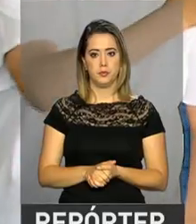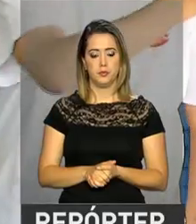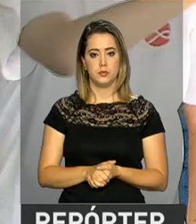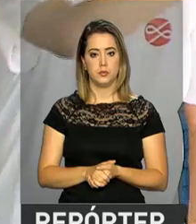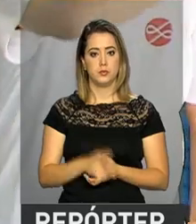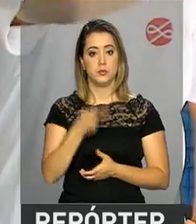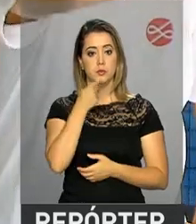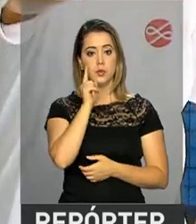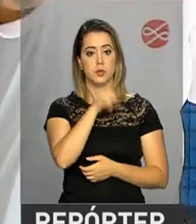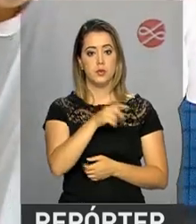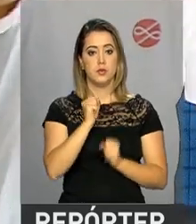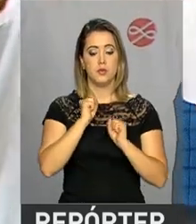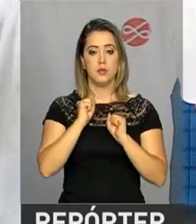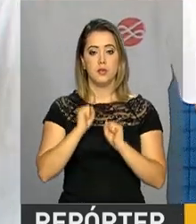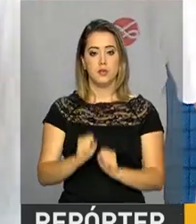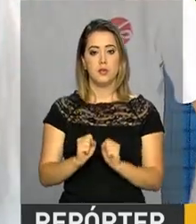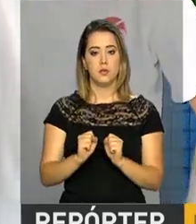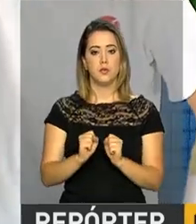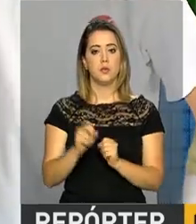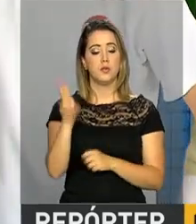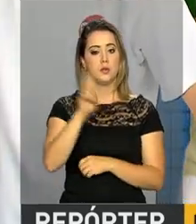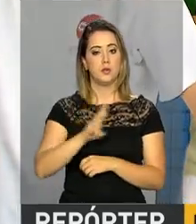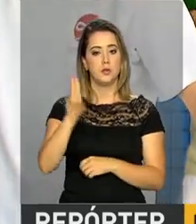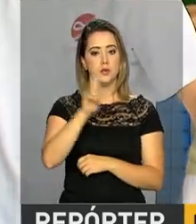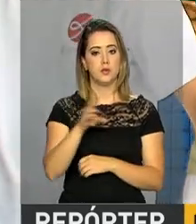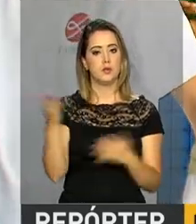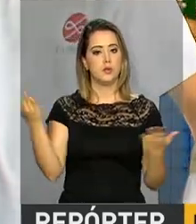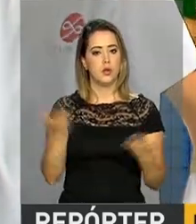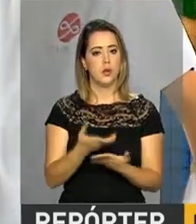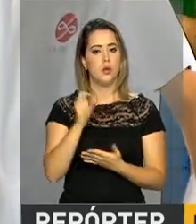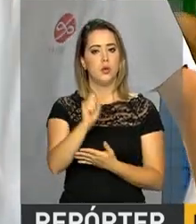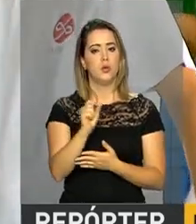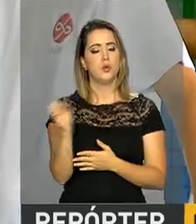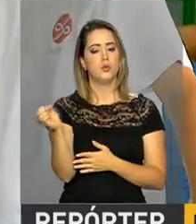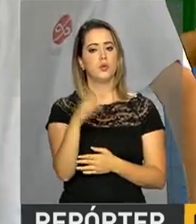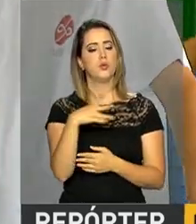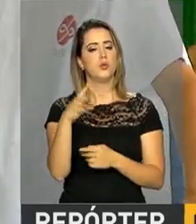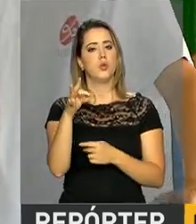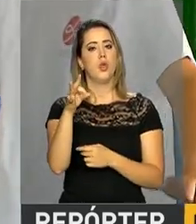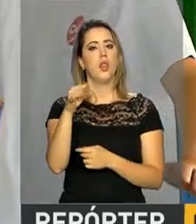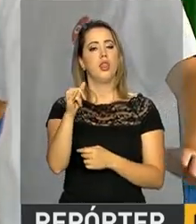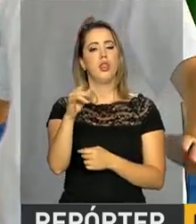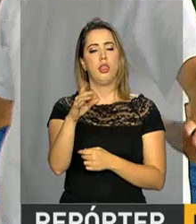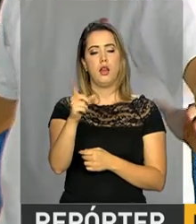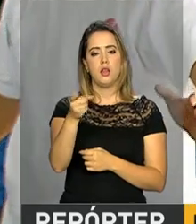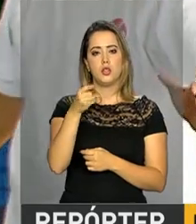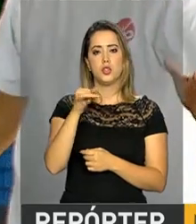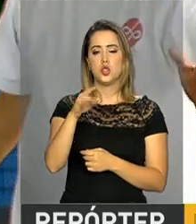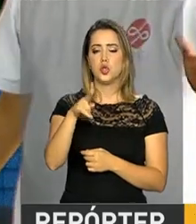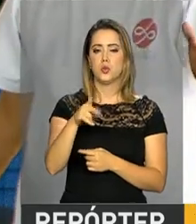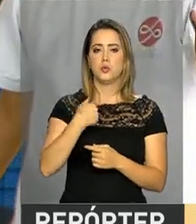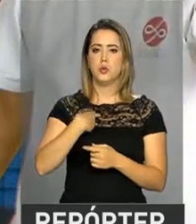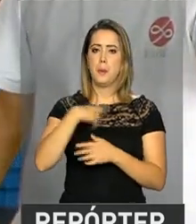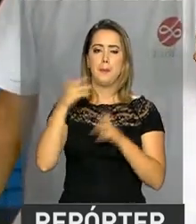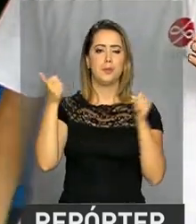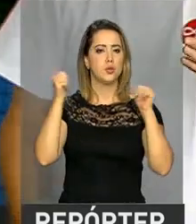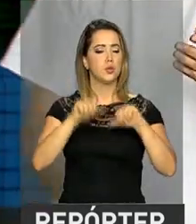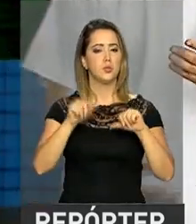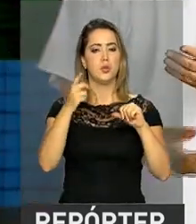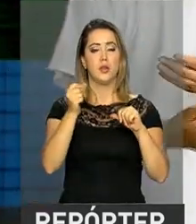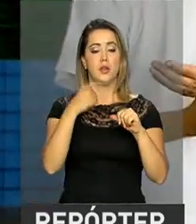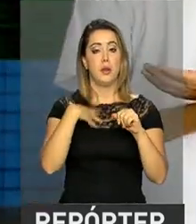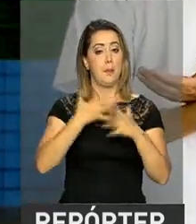Posso usufruir dos benefícios atuais do Tai Chi Chuan, me mantendo distante da ansiedade, da depressão, da